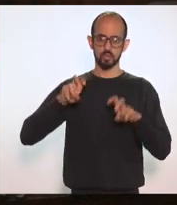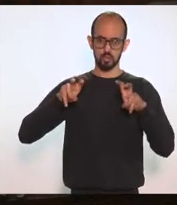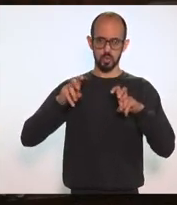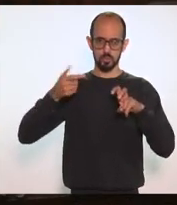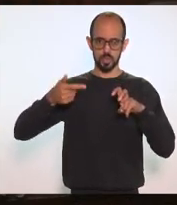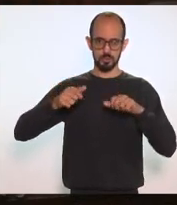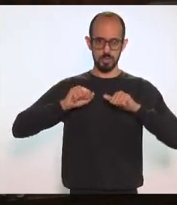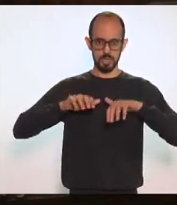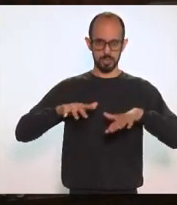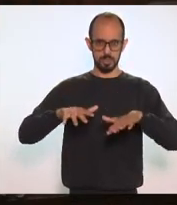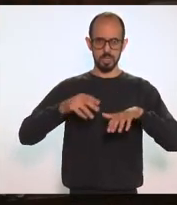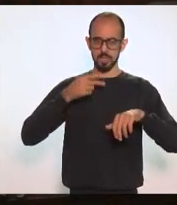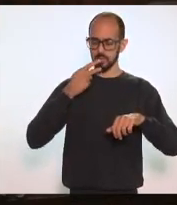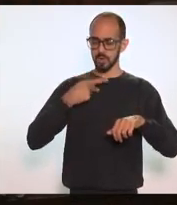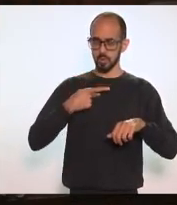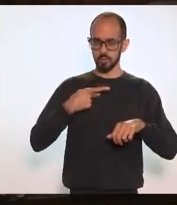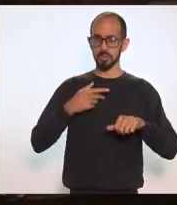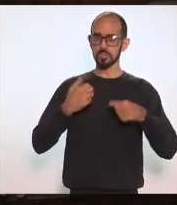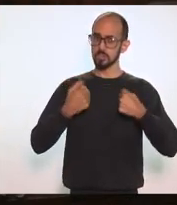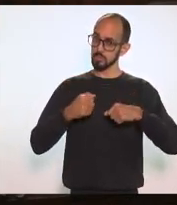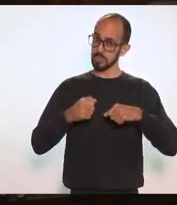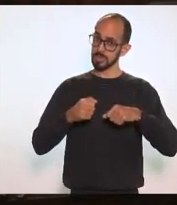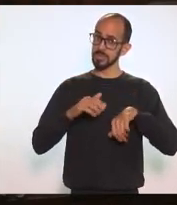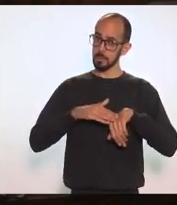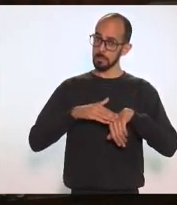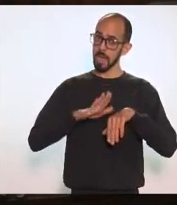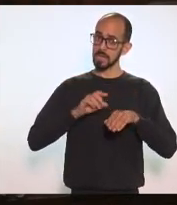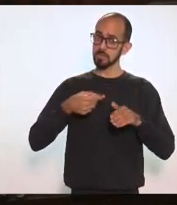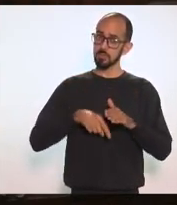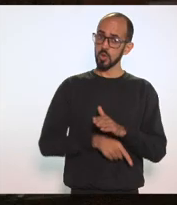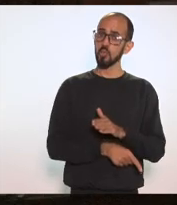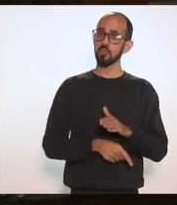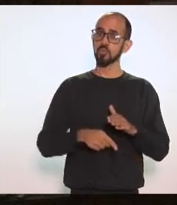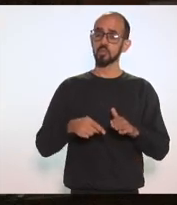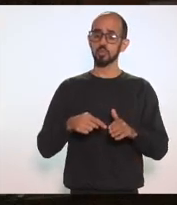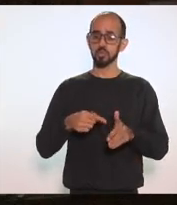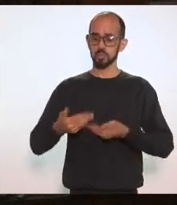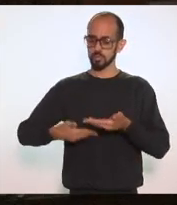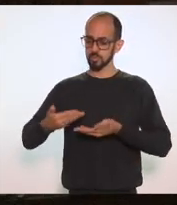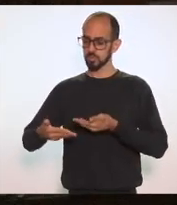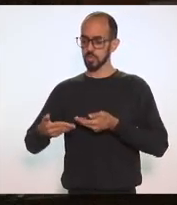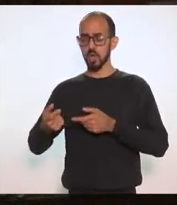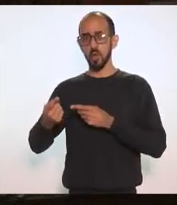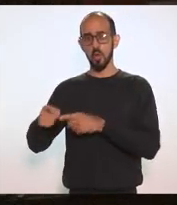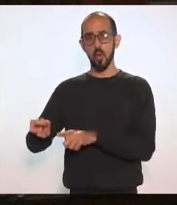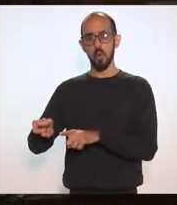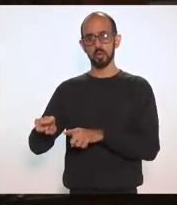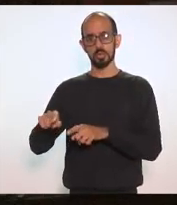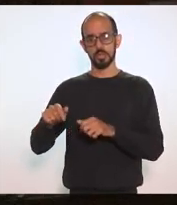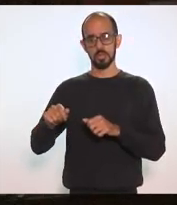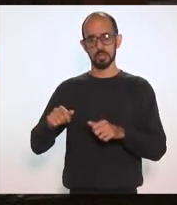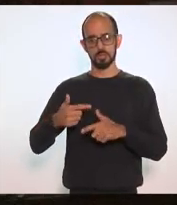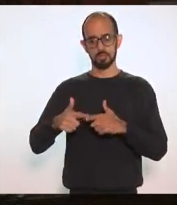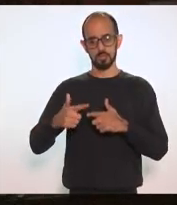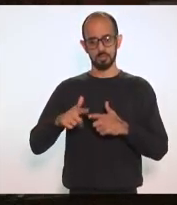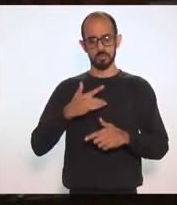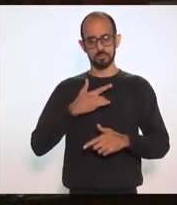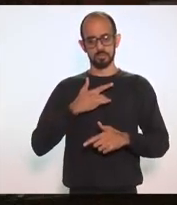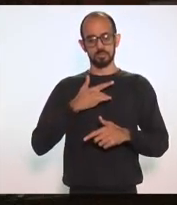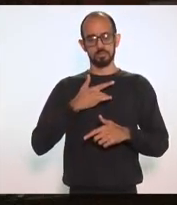Valdec, a gente precisa se envolver mais a fundo no enfrentamento à tuberculose. Eu, então, para concluir, vou concluir.